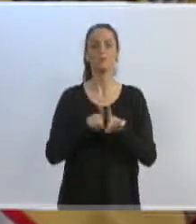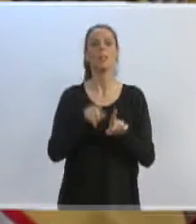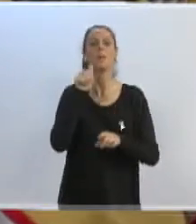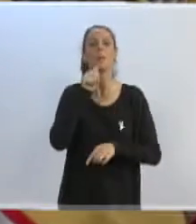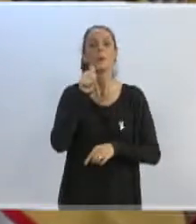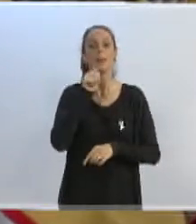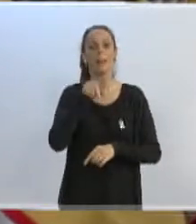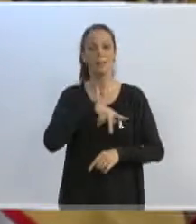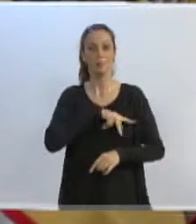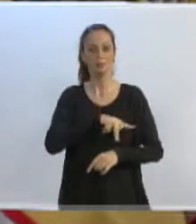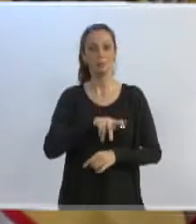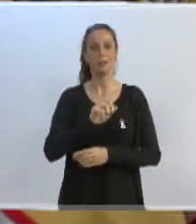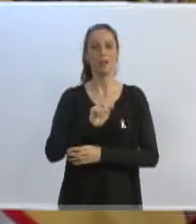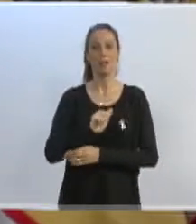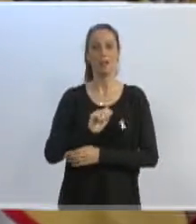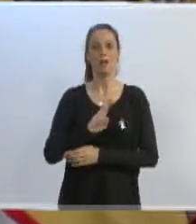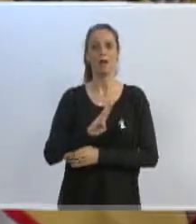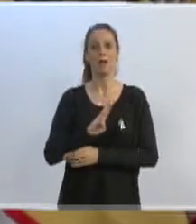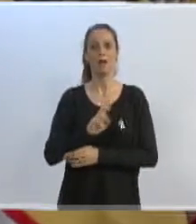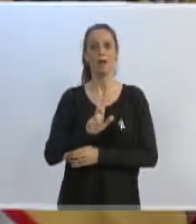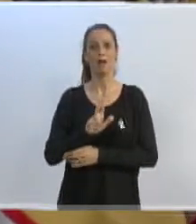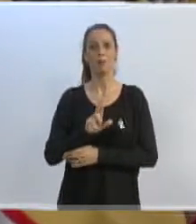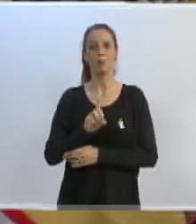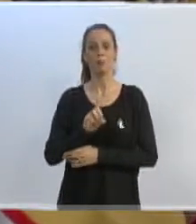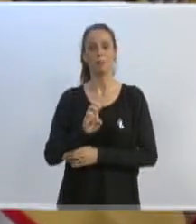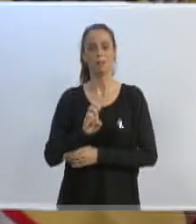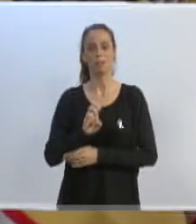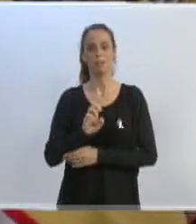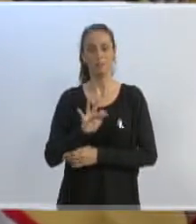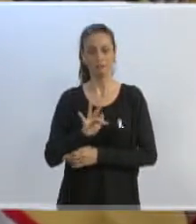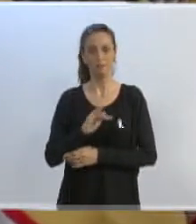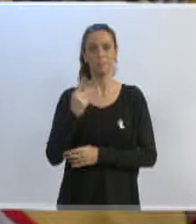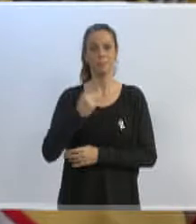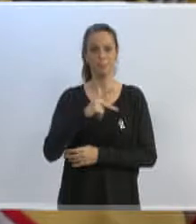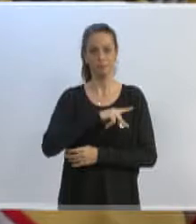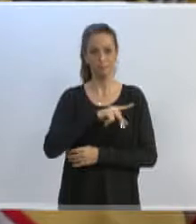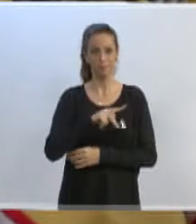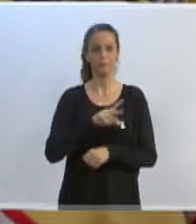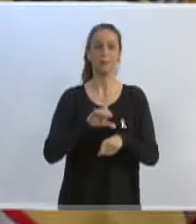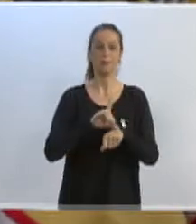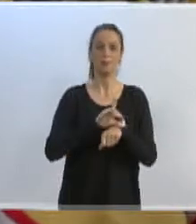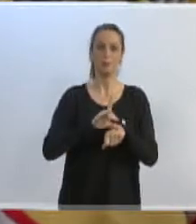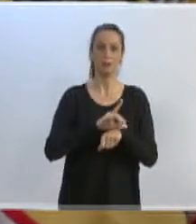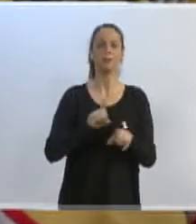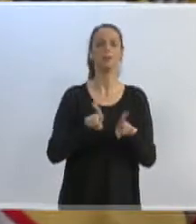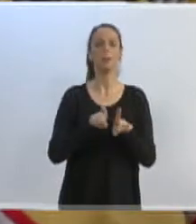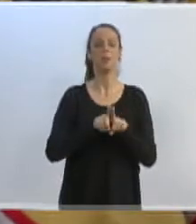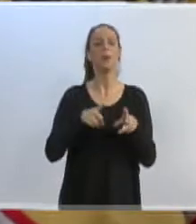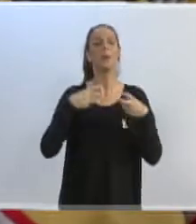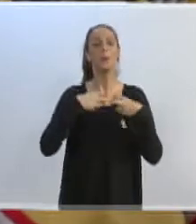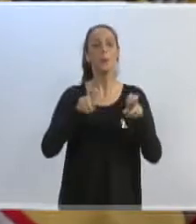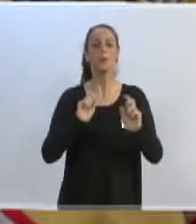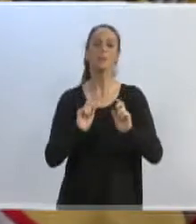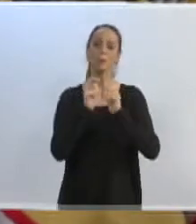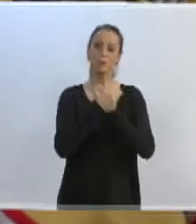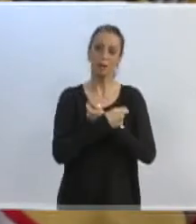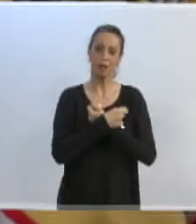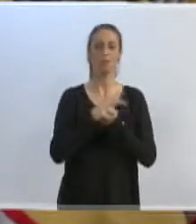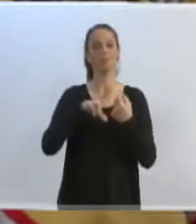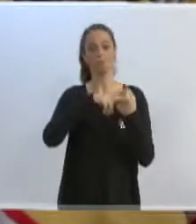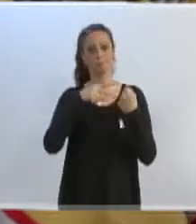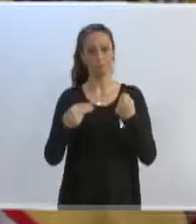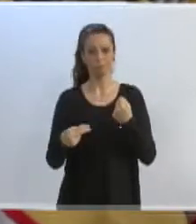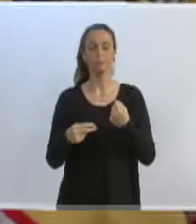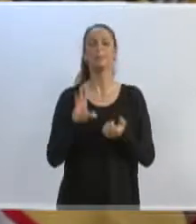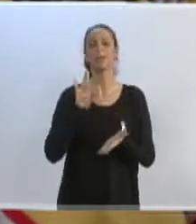presidente da WDF, vice-presidente da CODEPA, já colocou, né, é a questão do transporte da delegação de Blumenau no Parajasc, né. Infelizmente, a gente